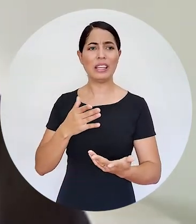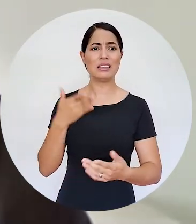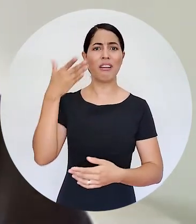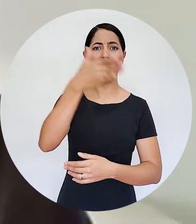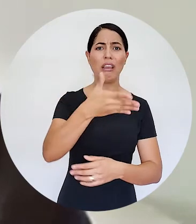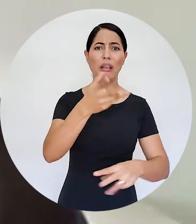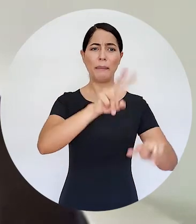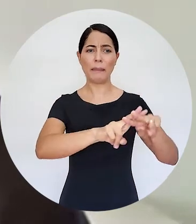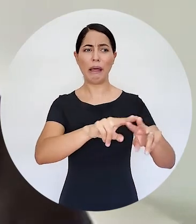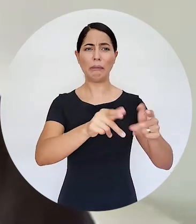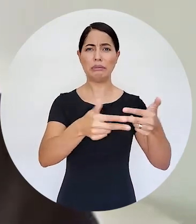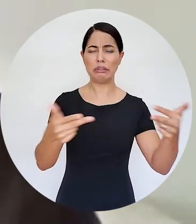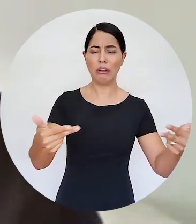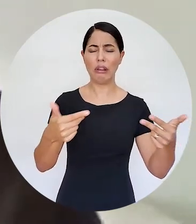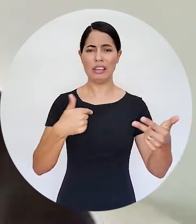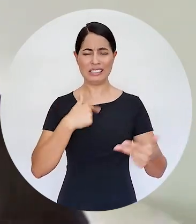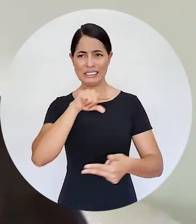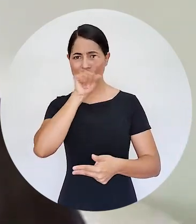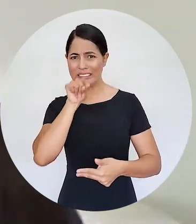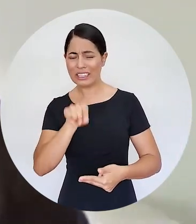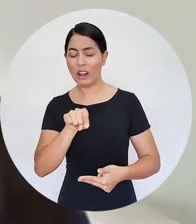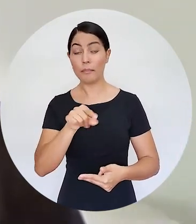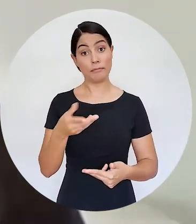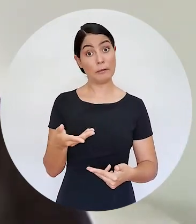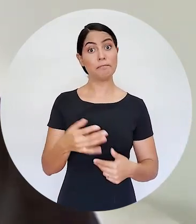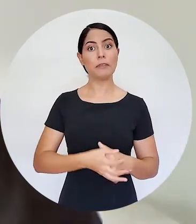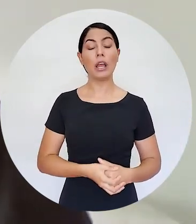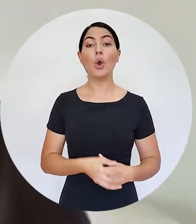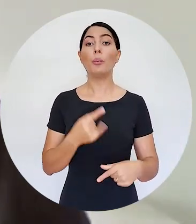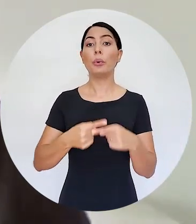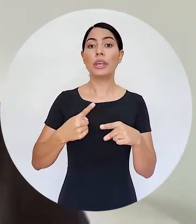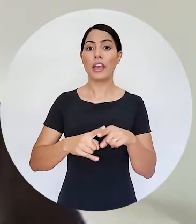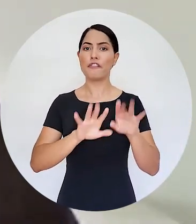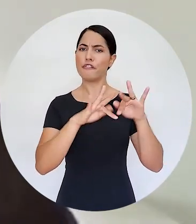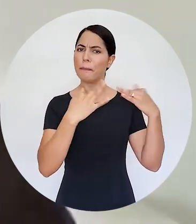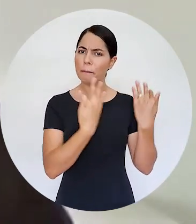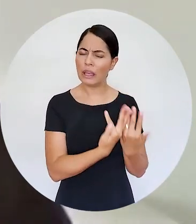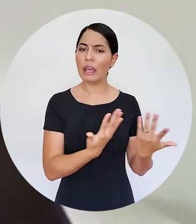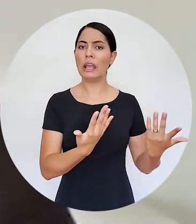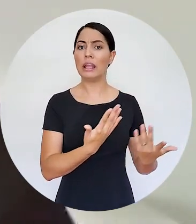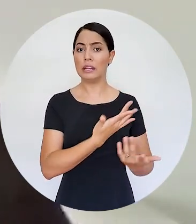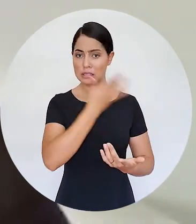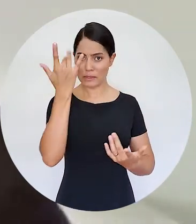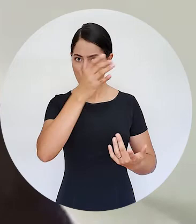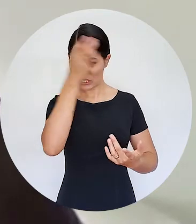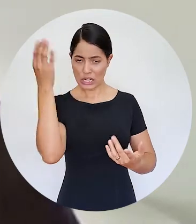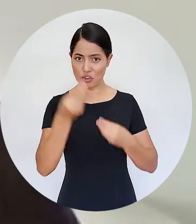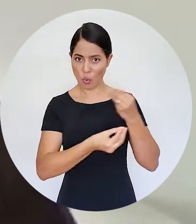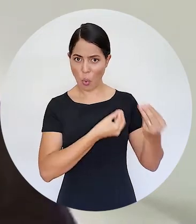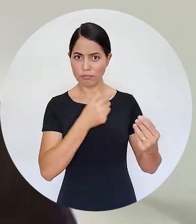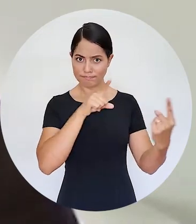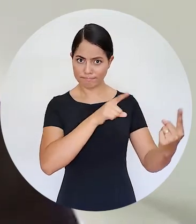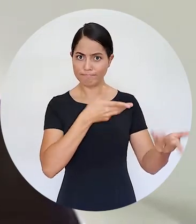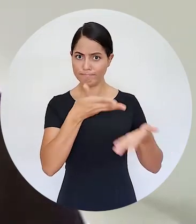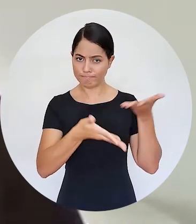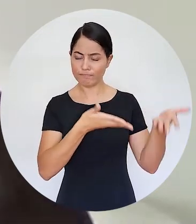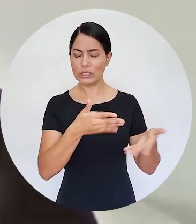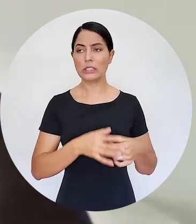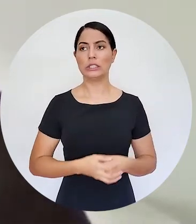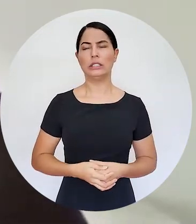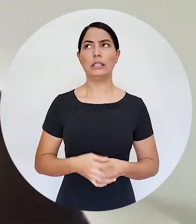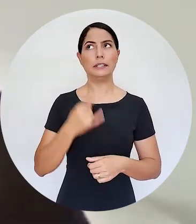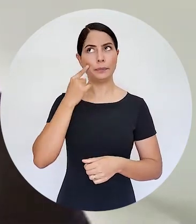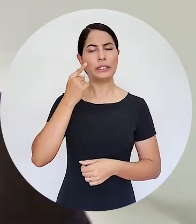delegacias as unidades prisionais como que vai ser um atendimento que é um ponto fundamental no atendimento dos familiares e dos clientes